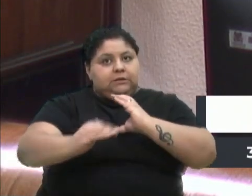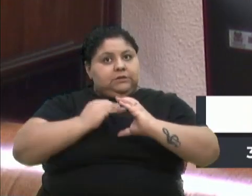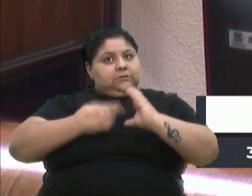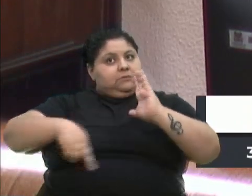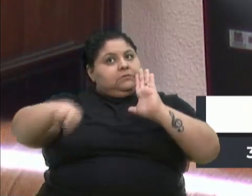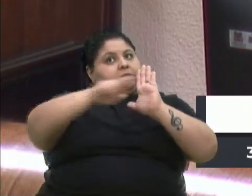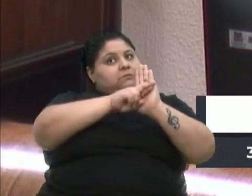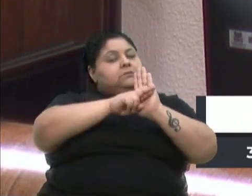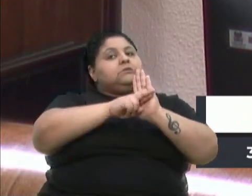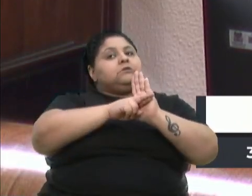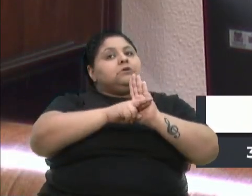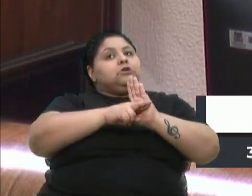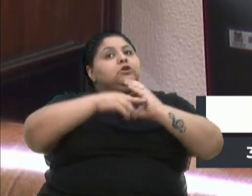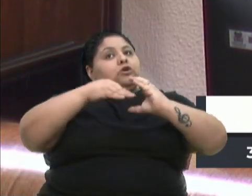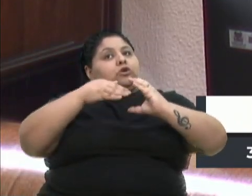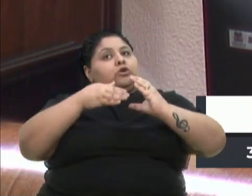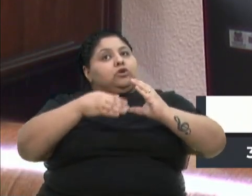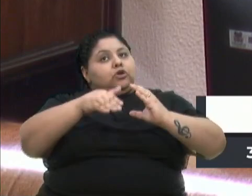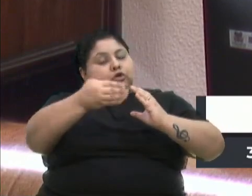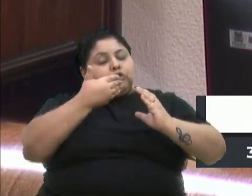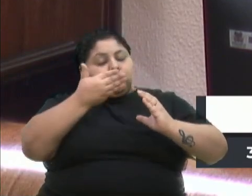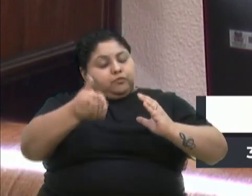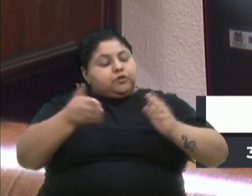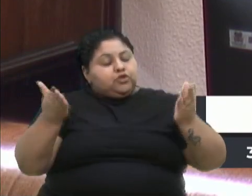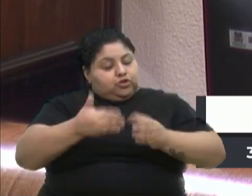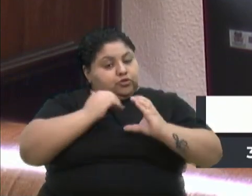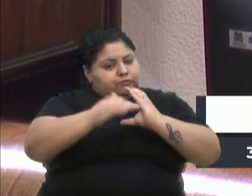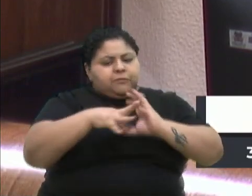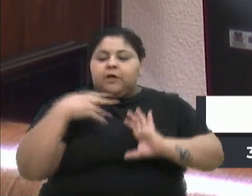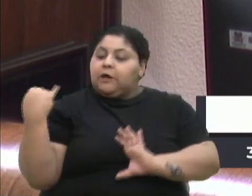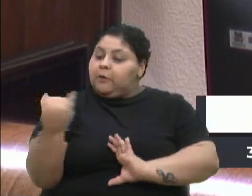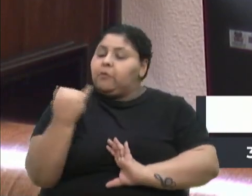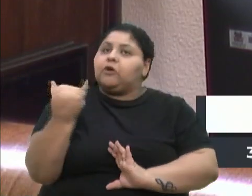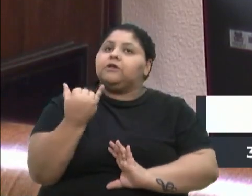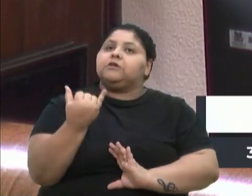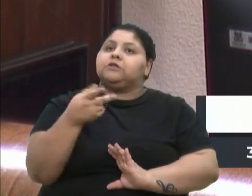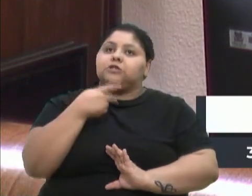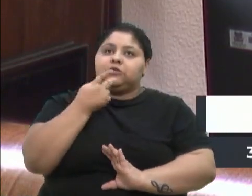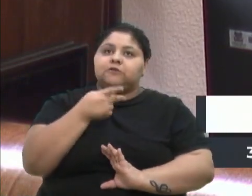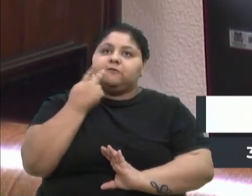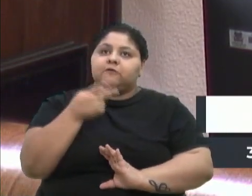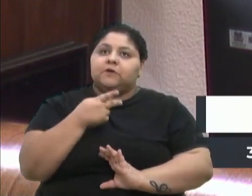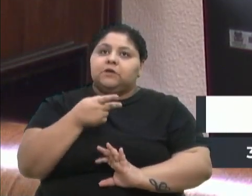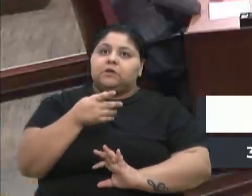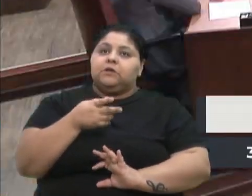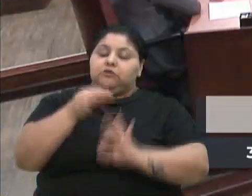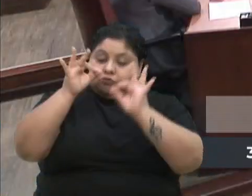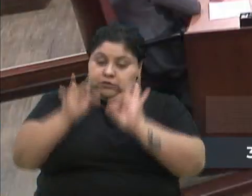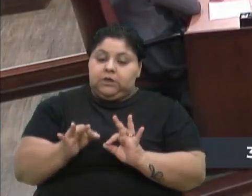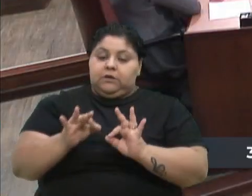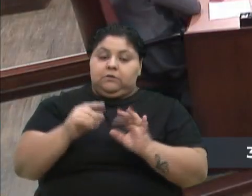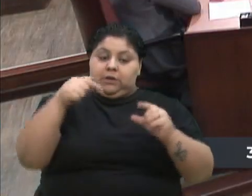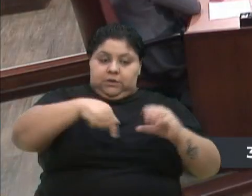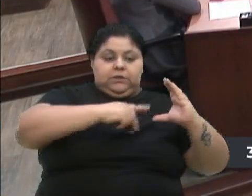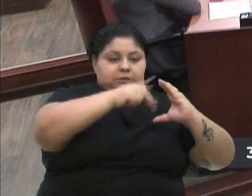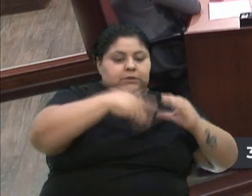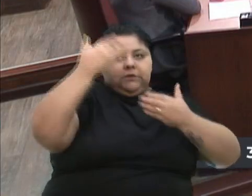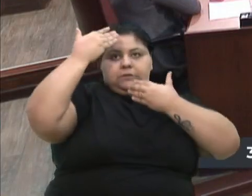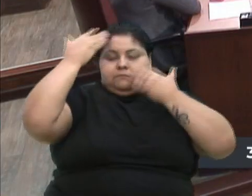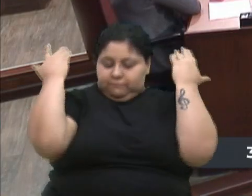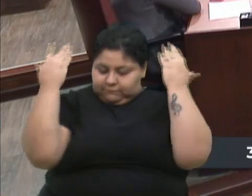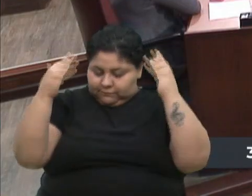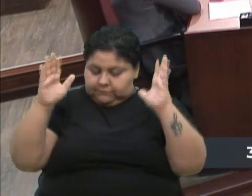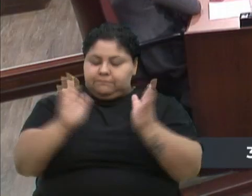haviam conversado com a PRF também lá. Então, é importantíssimo que a gente mande uma posição firme dessa casa. Parabéns. Perfeito. Obrigado, vereadora Marisol.